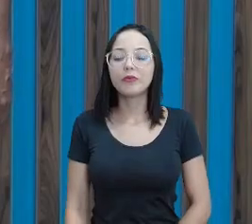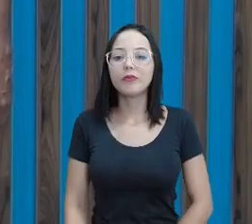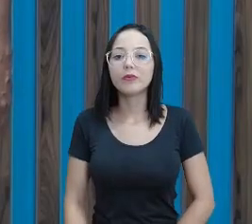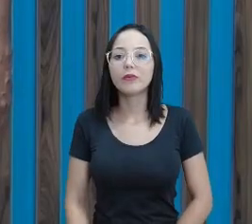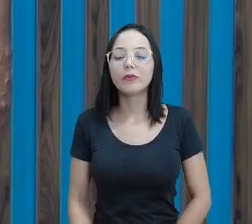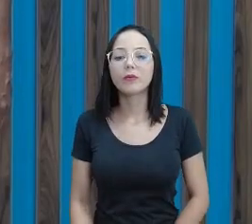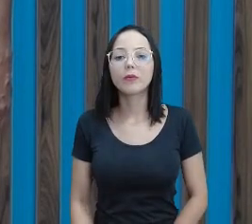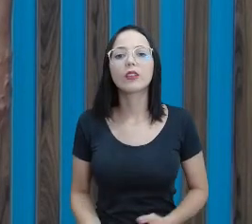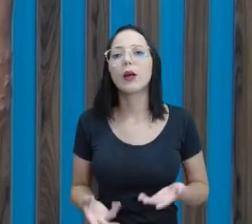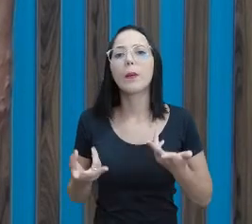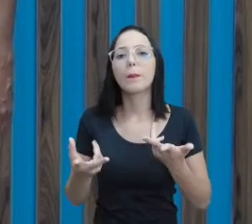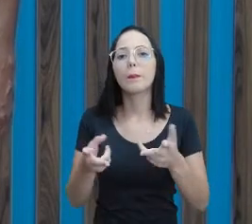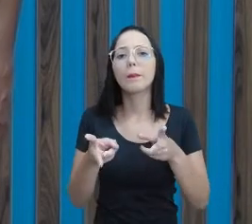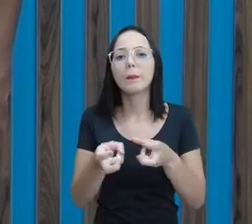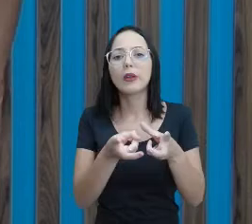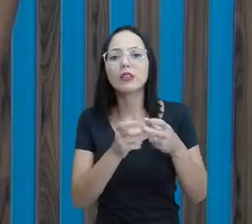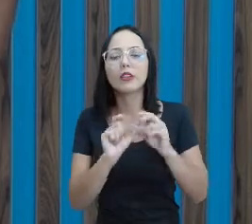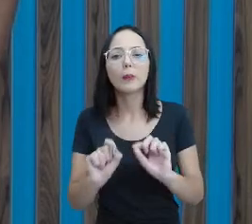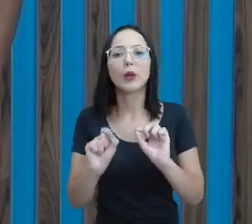Aqui a gente vai ver a questão